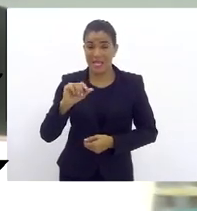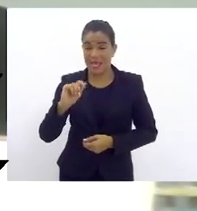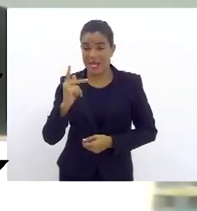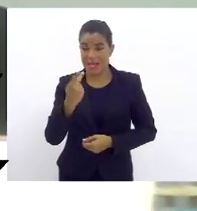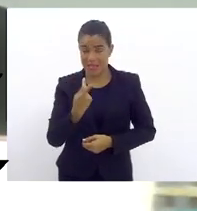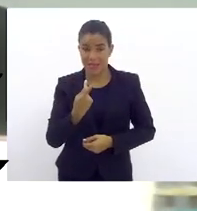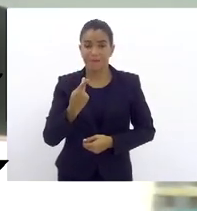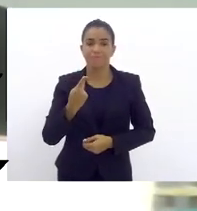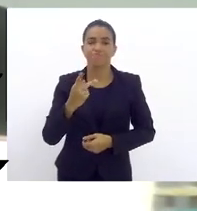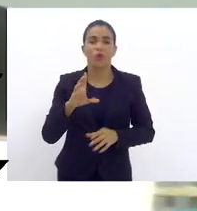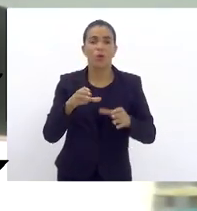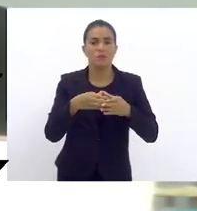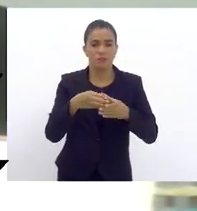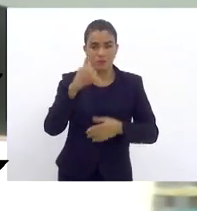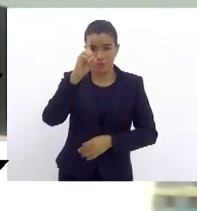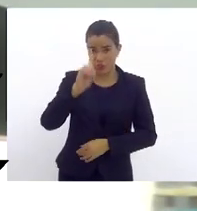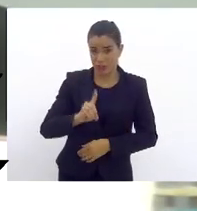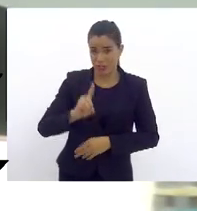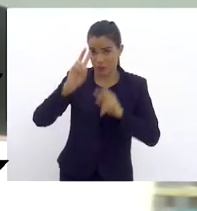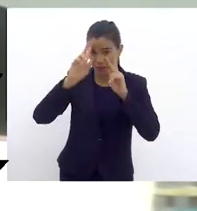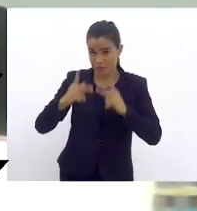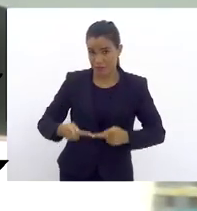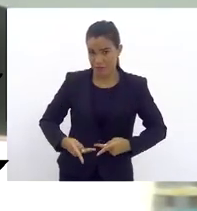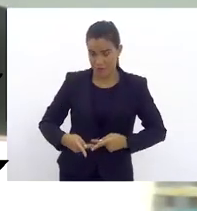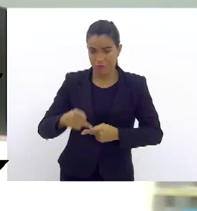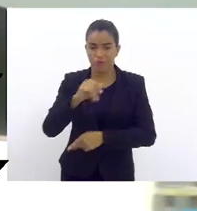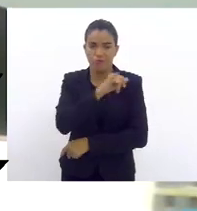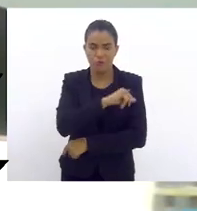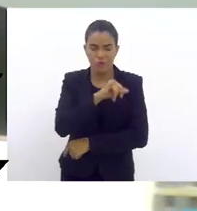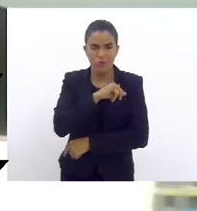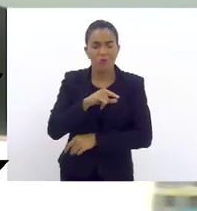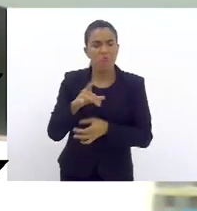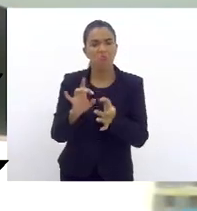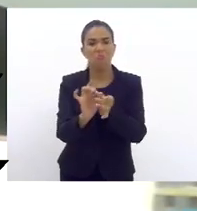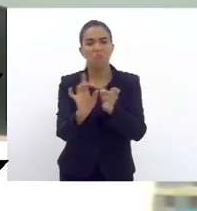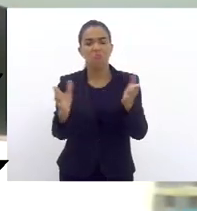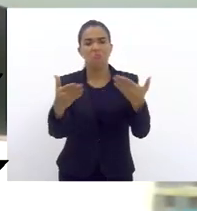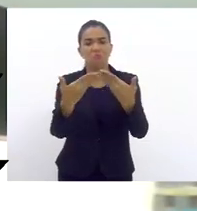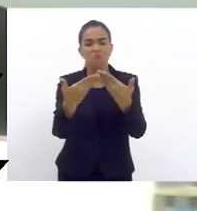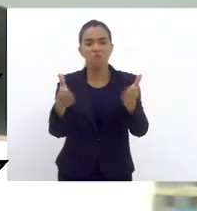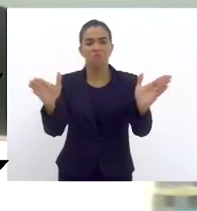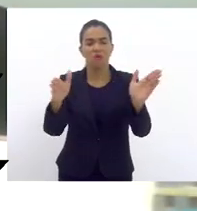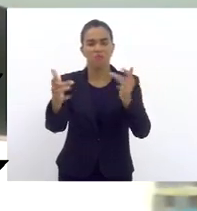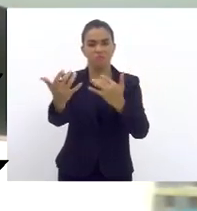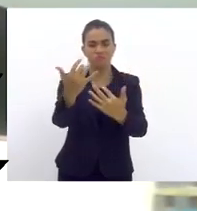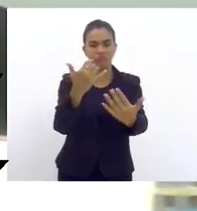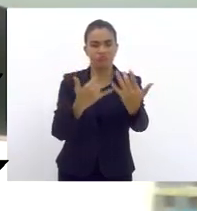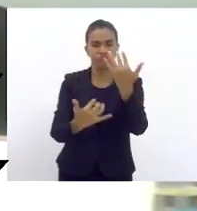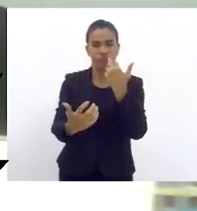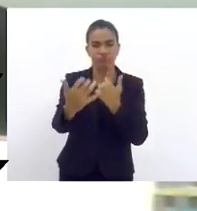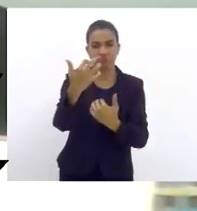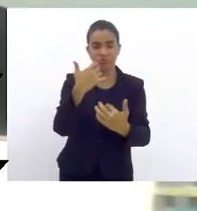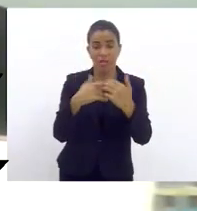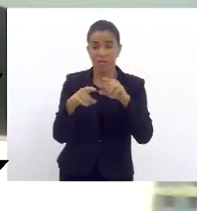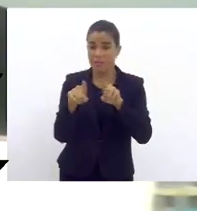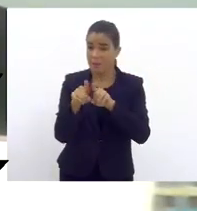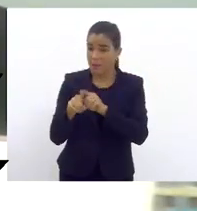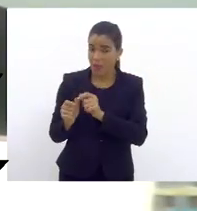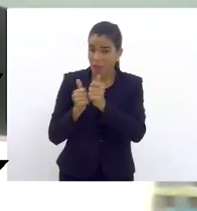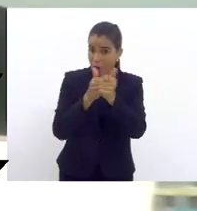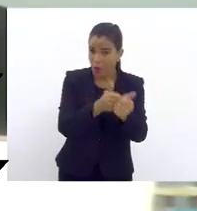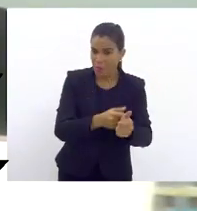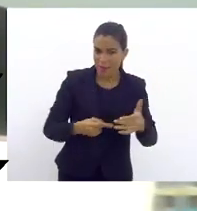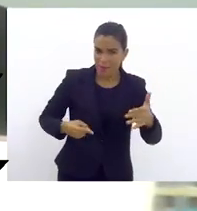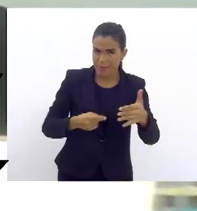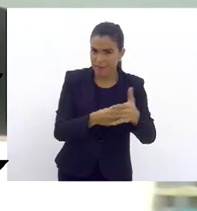Humanos da OAB do Rio de Janeiro ela se coloca à disposição de ouvir e de acompanhar também as denúncias a gente fez em